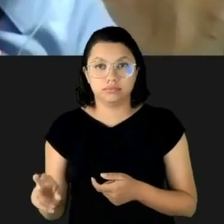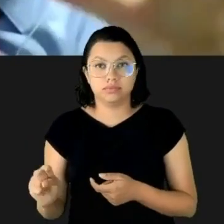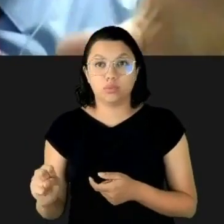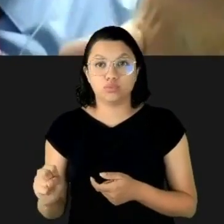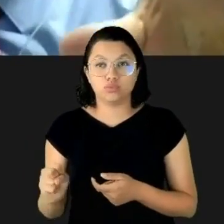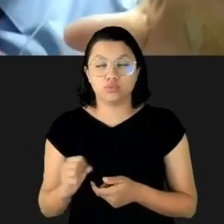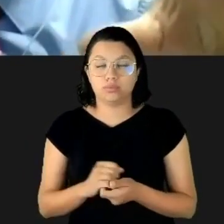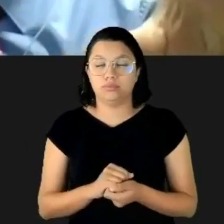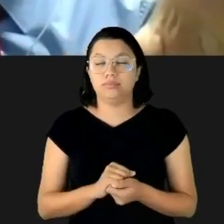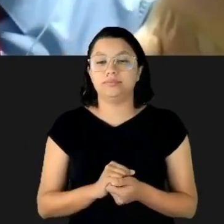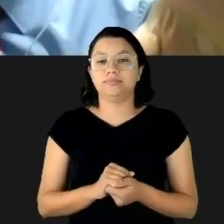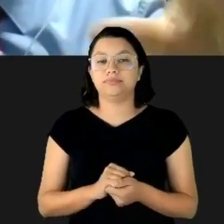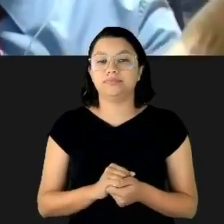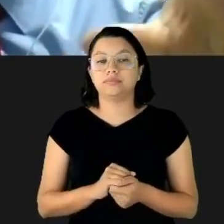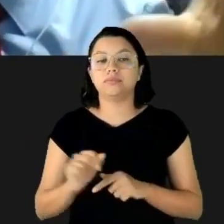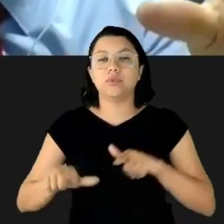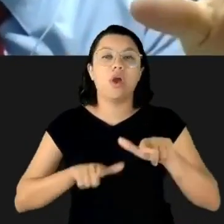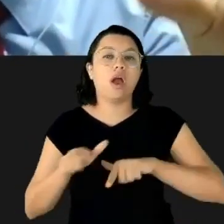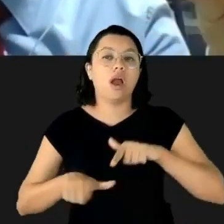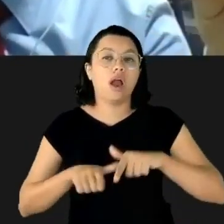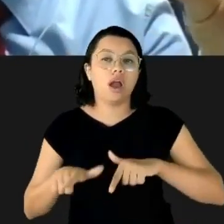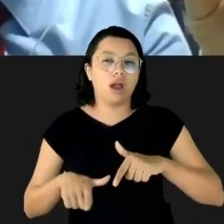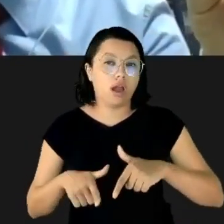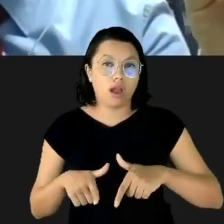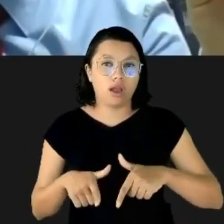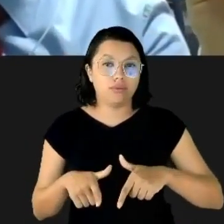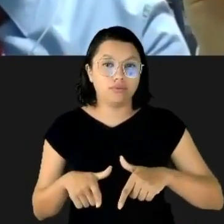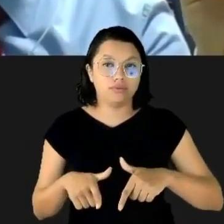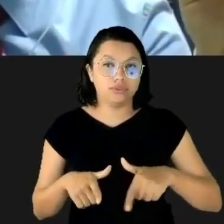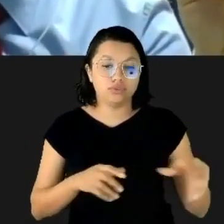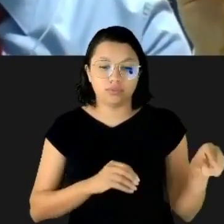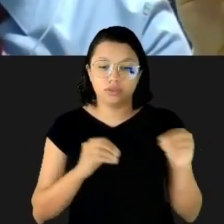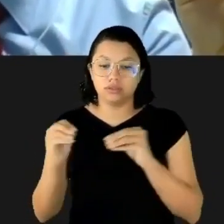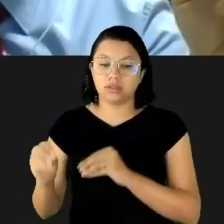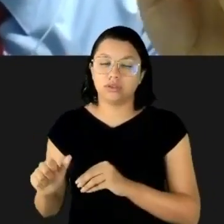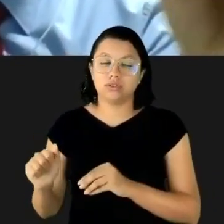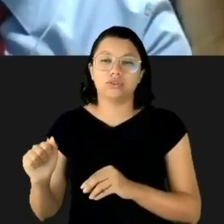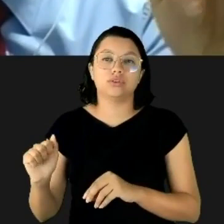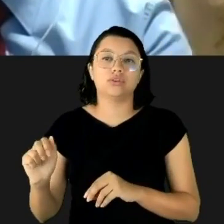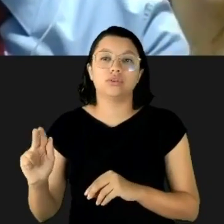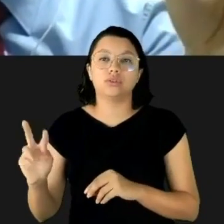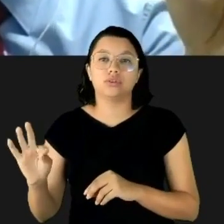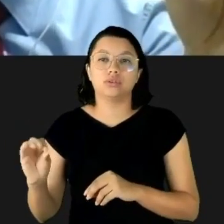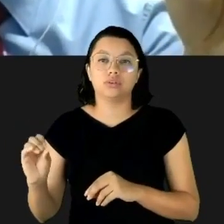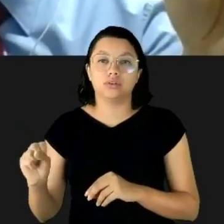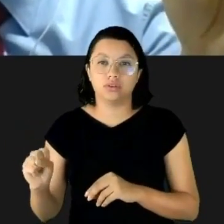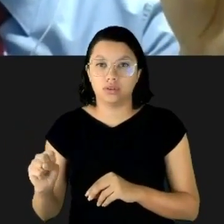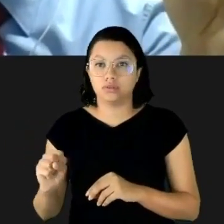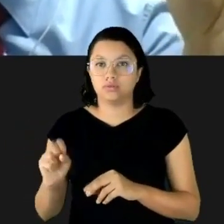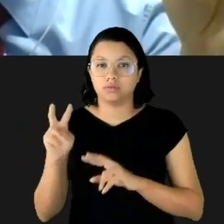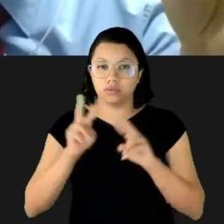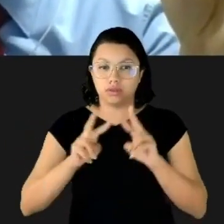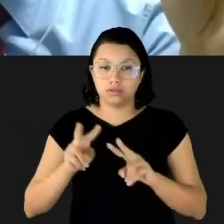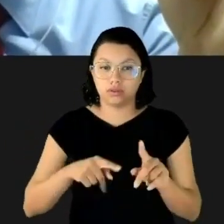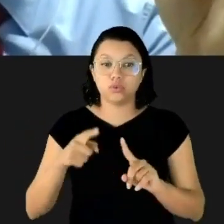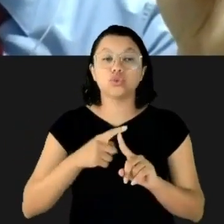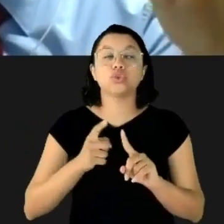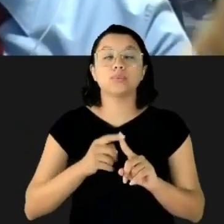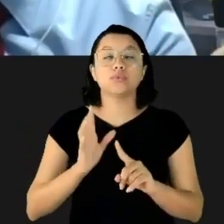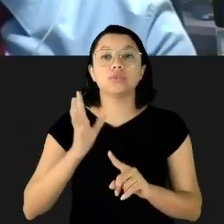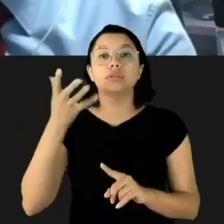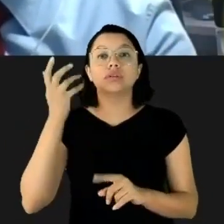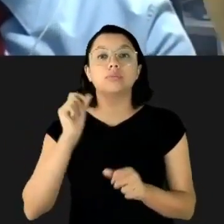as tarefas de passagem de autos são analisar tipo de decisão a proferir